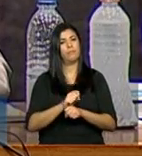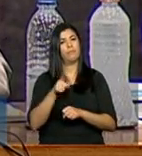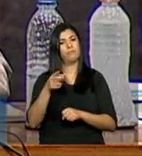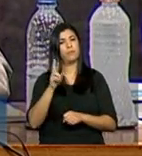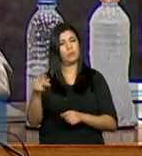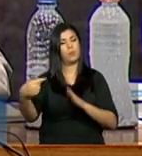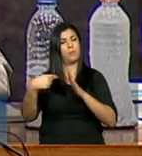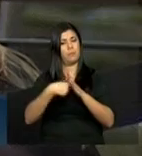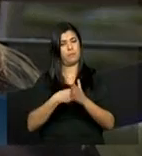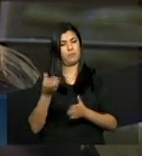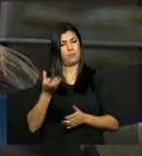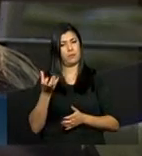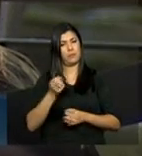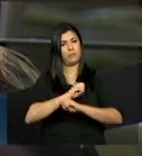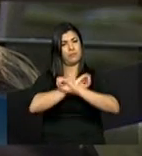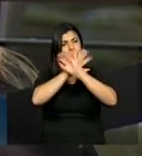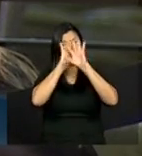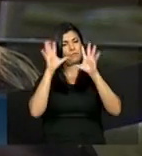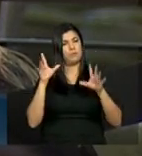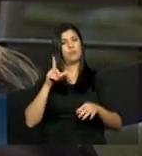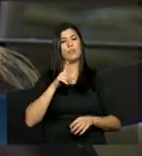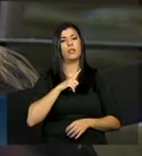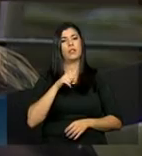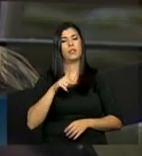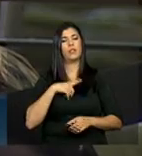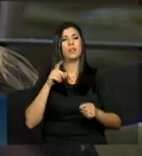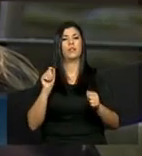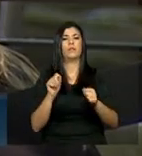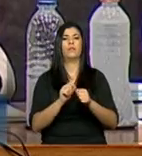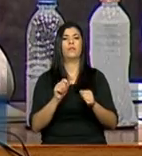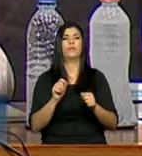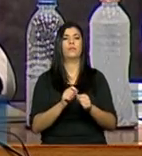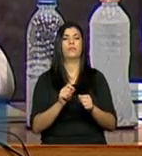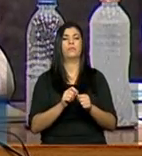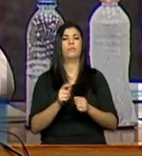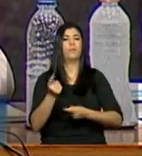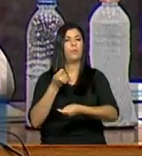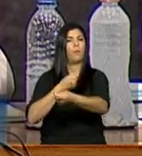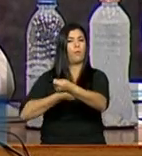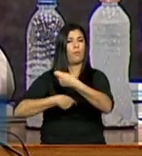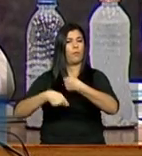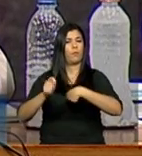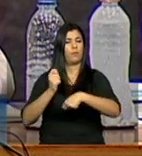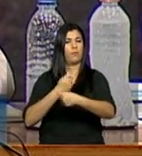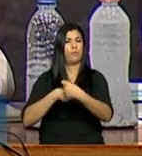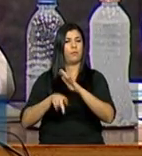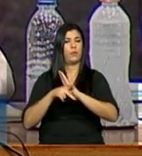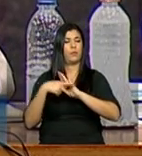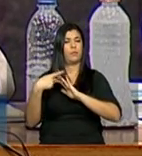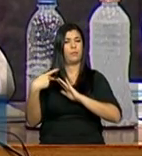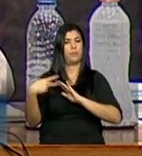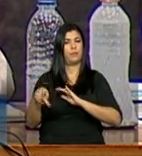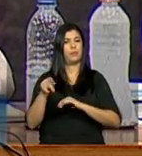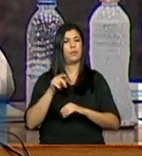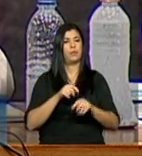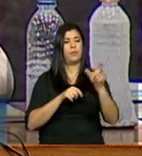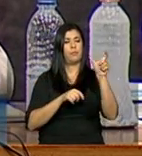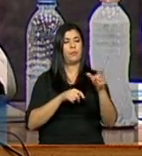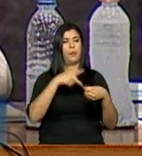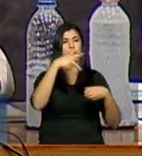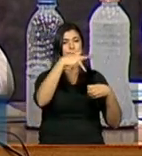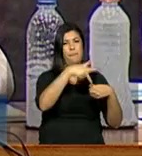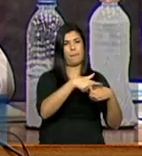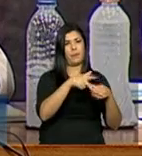requer, está se fazendo uma negociação entre a Petrobras e